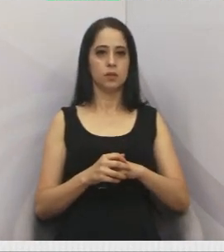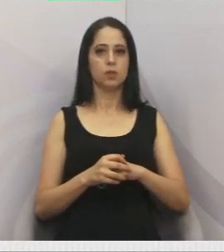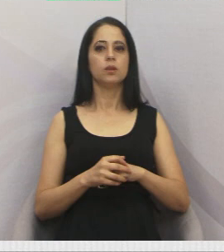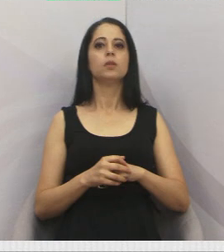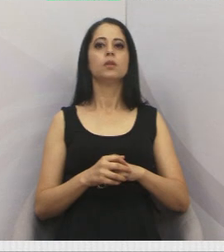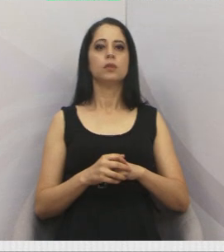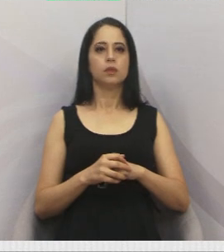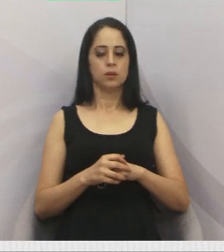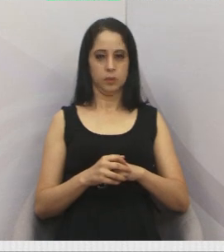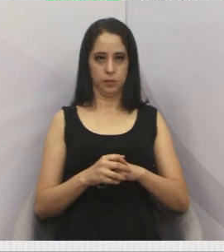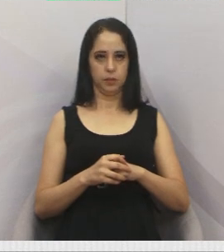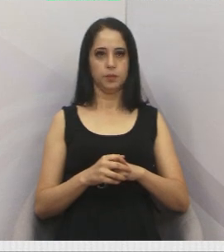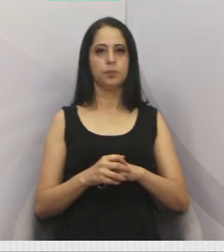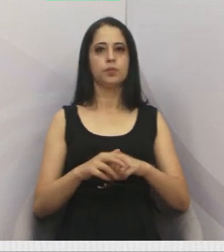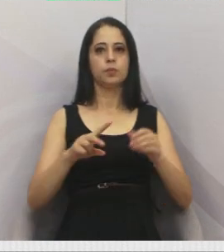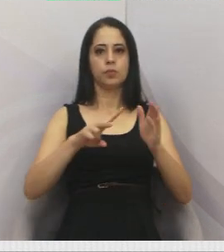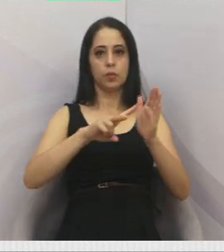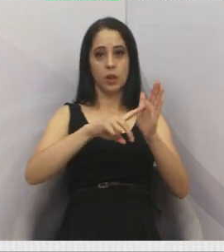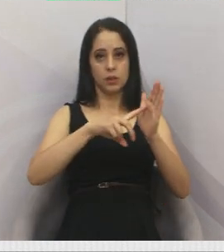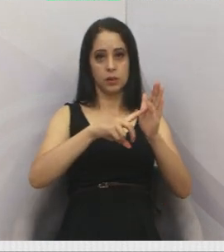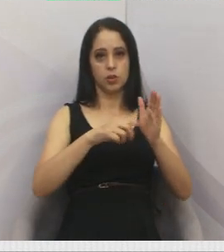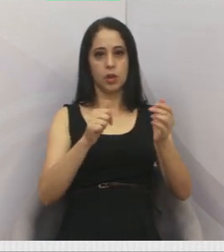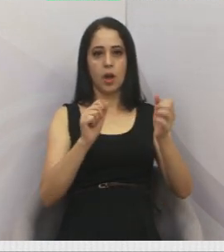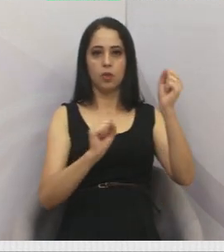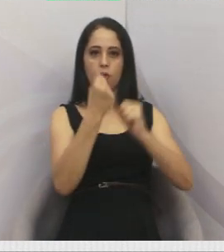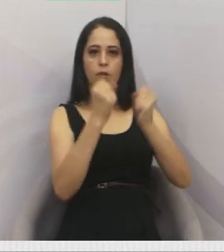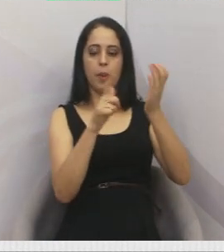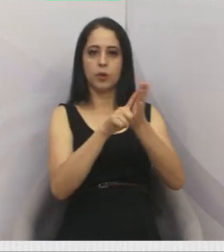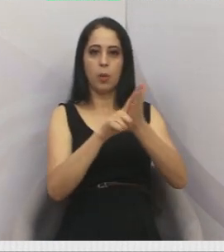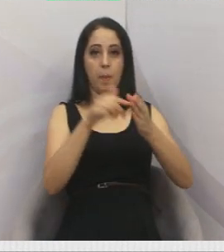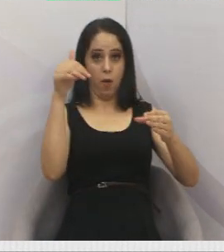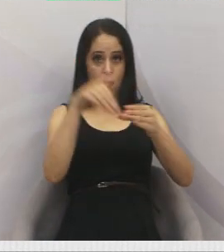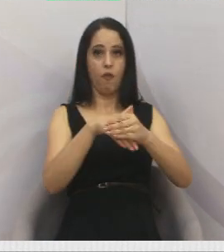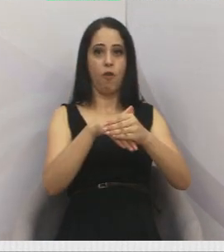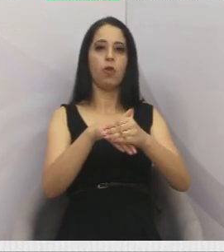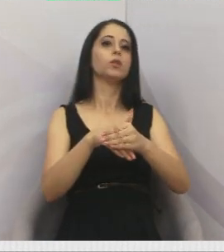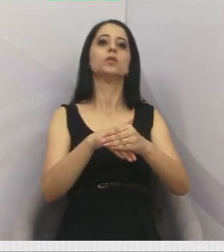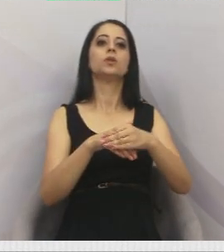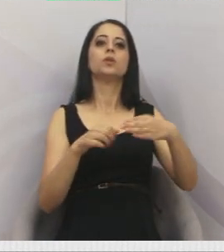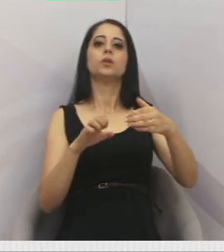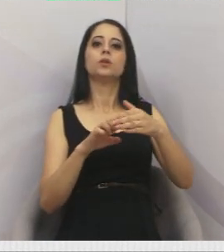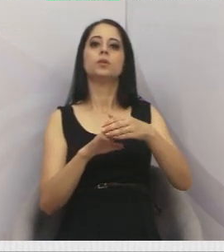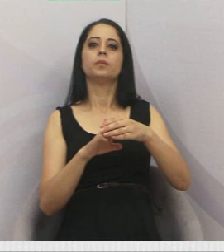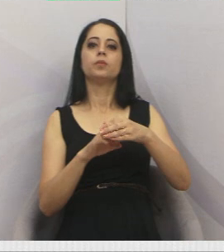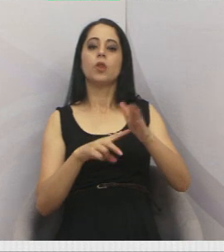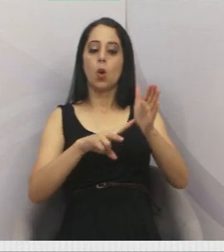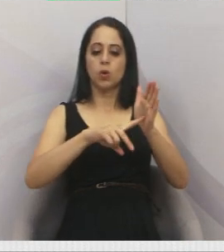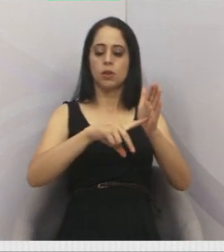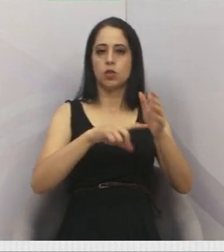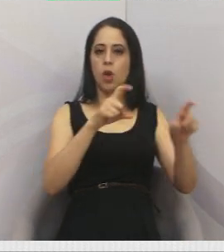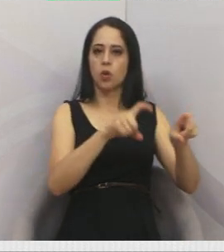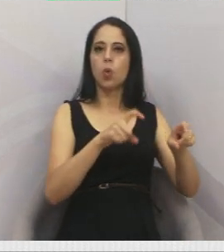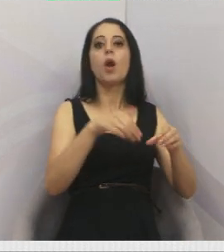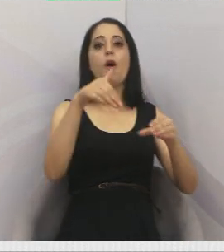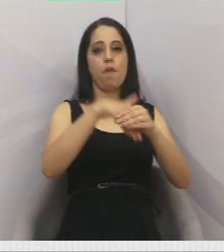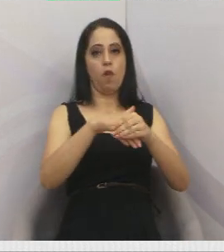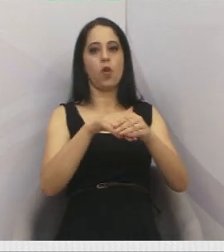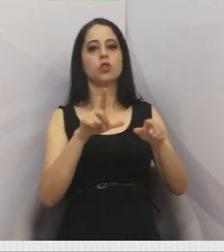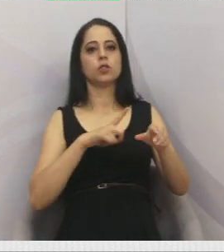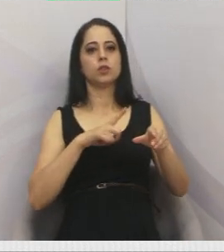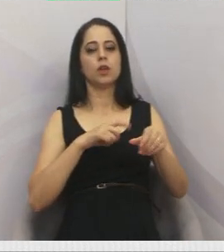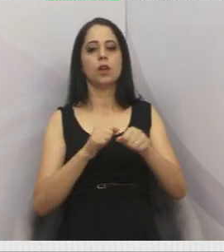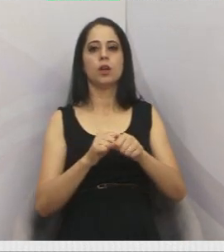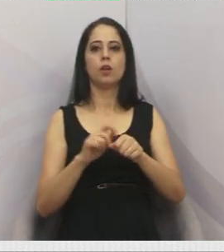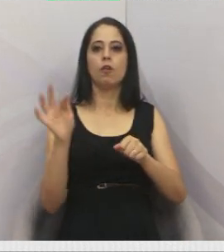Segmento Entidade de Classe Sindical, um voto para Sindicato dos Papeleiros. Segmento Empresas, um voto para Sindicato Rural. Segmento